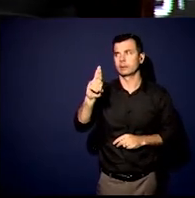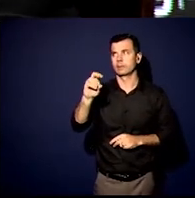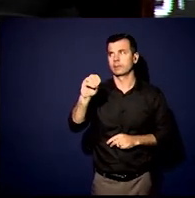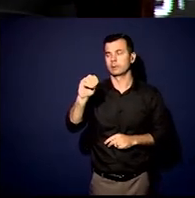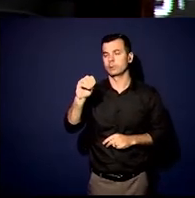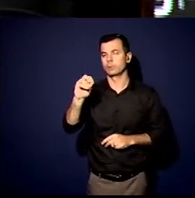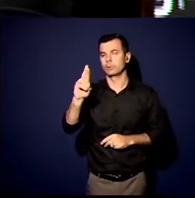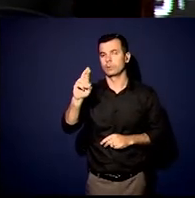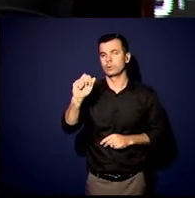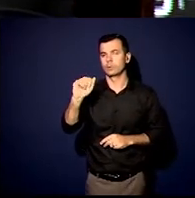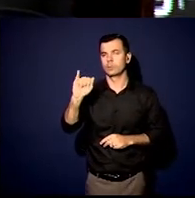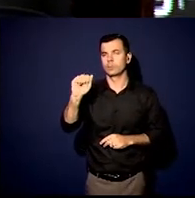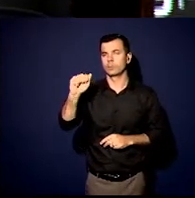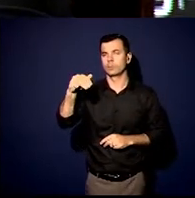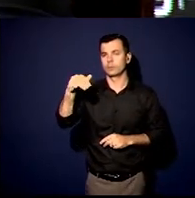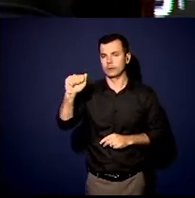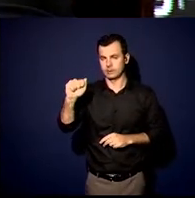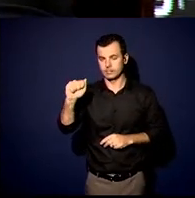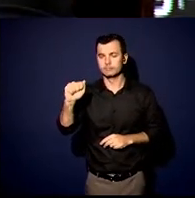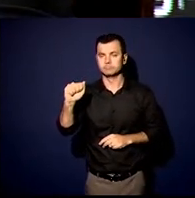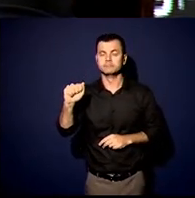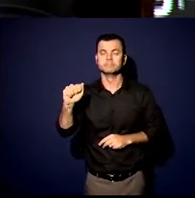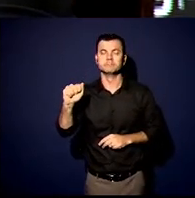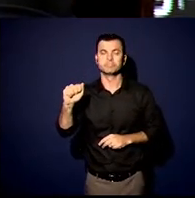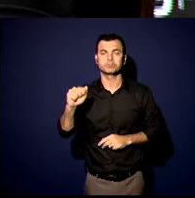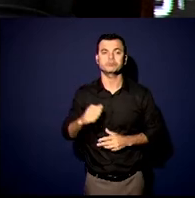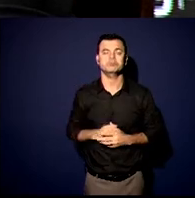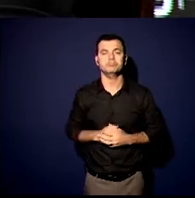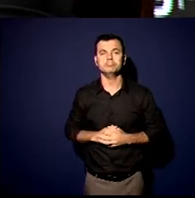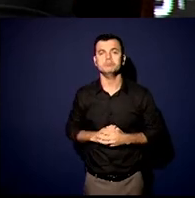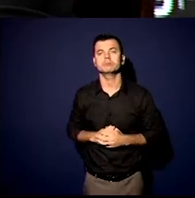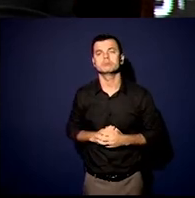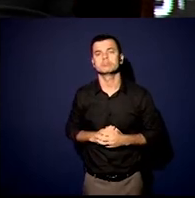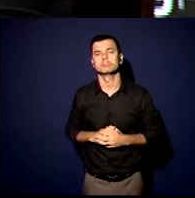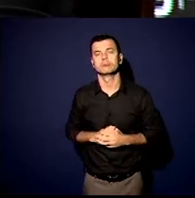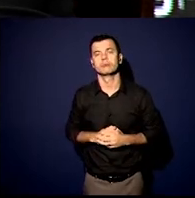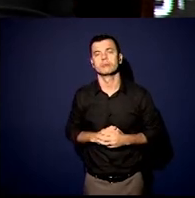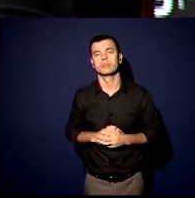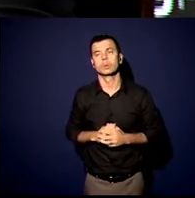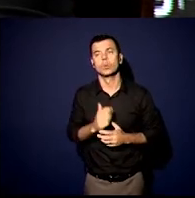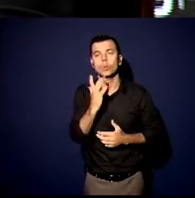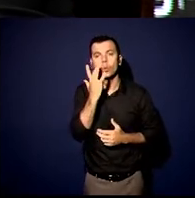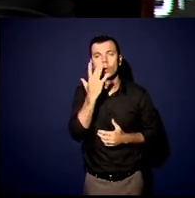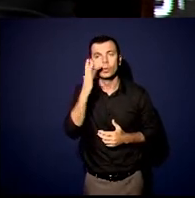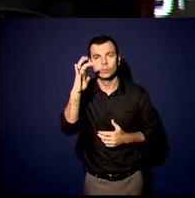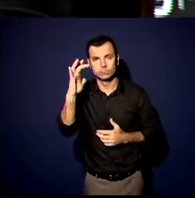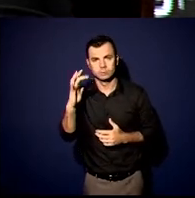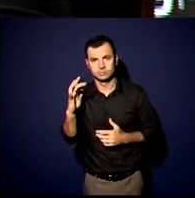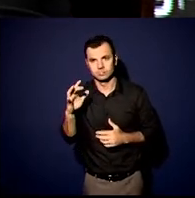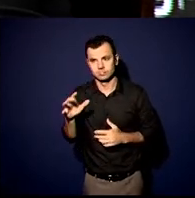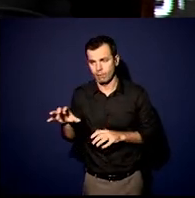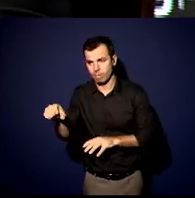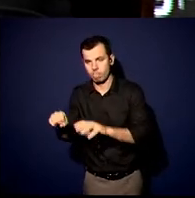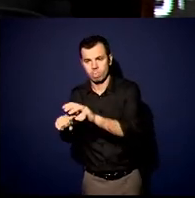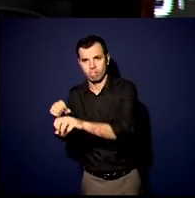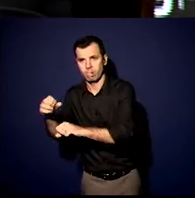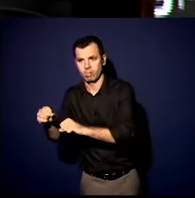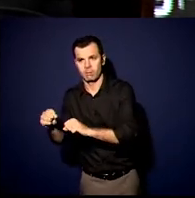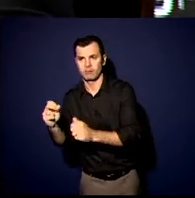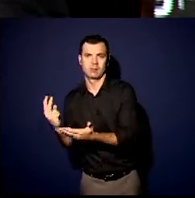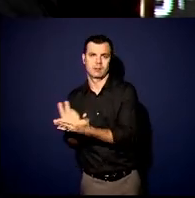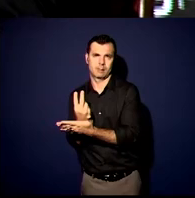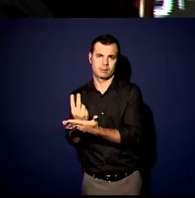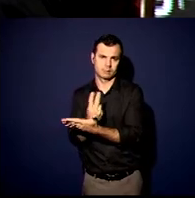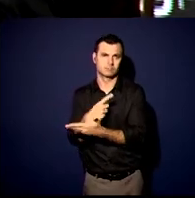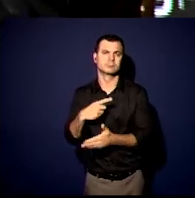né Alguns chamam de um jeito outro chama de outro é sobre o ouro ilegal é uma cadeia produtiva gigante